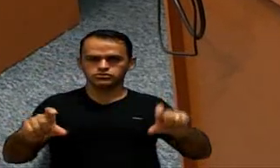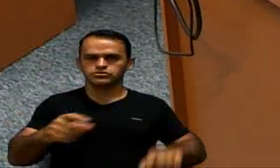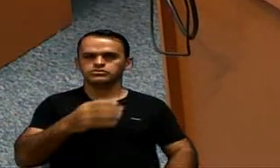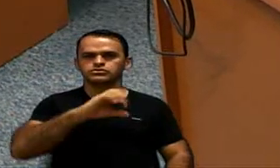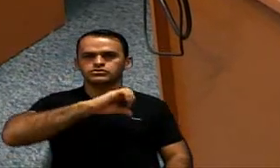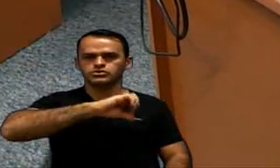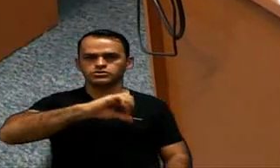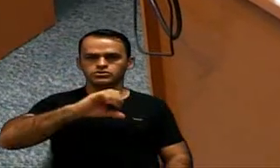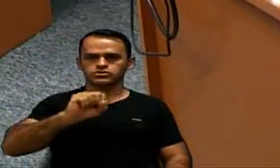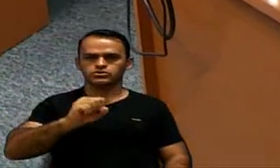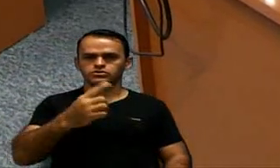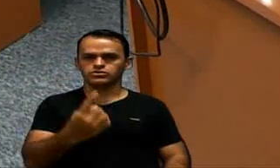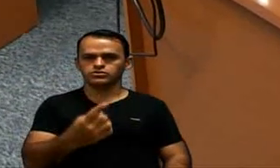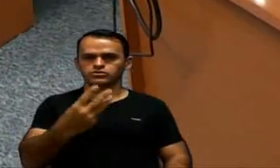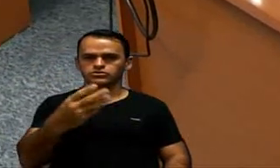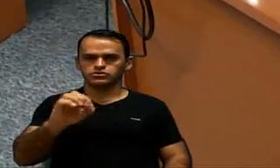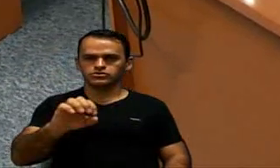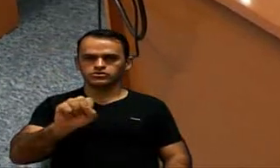É o